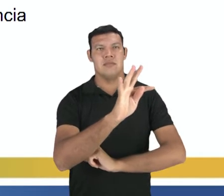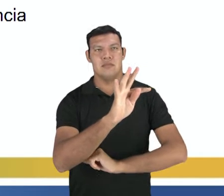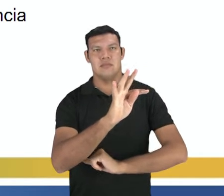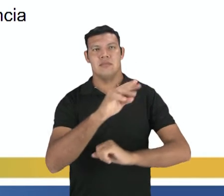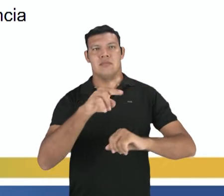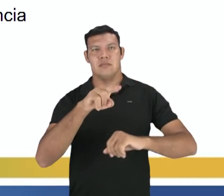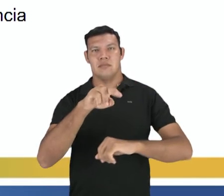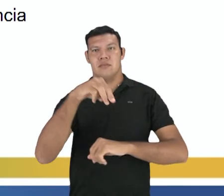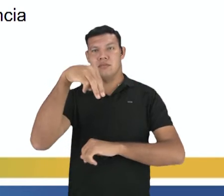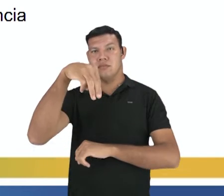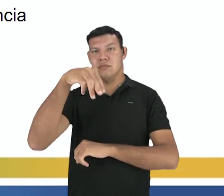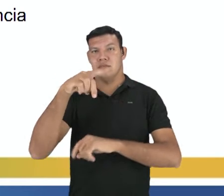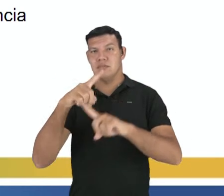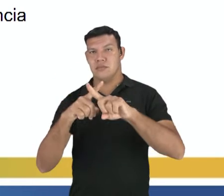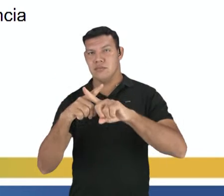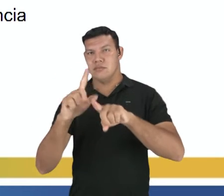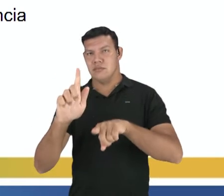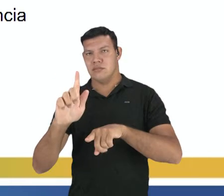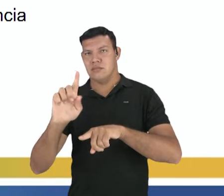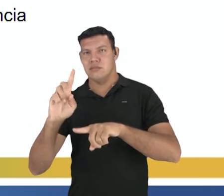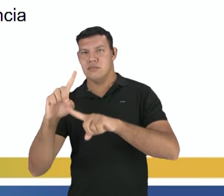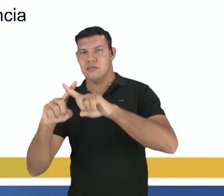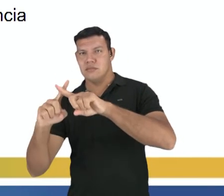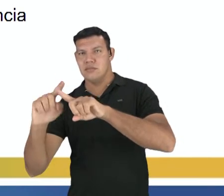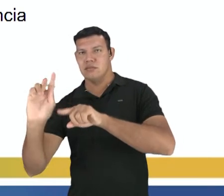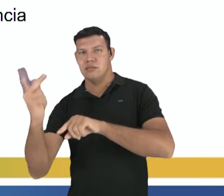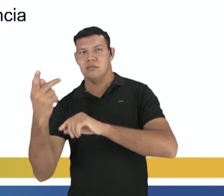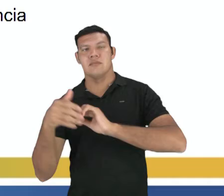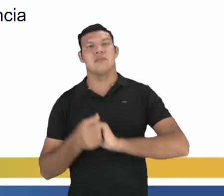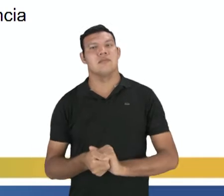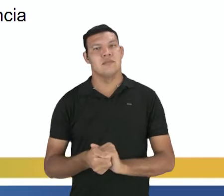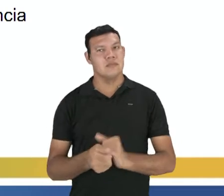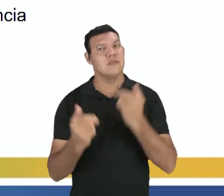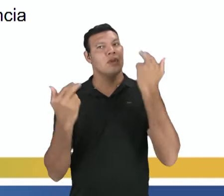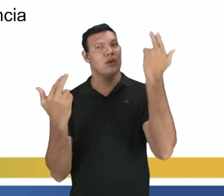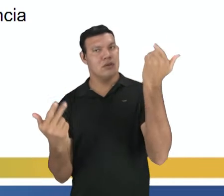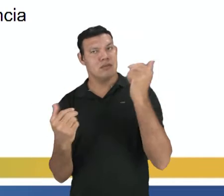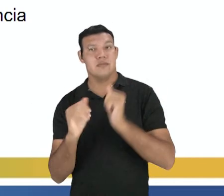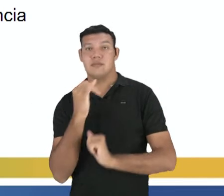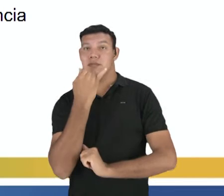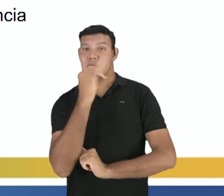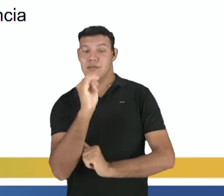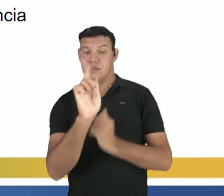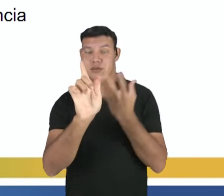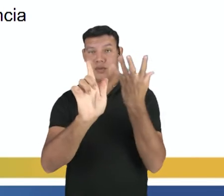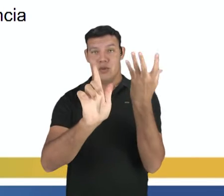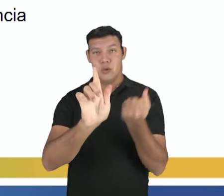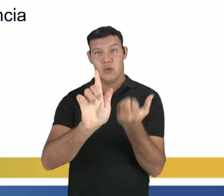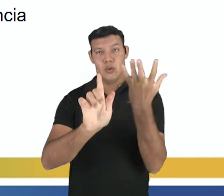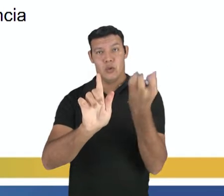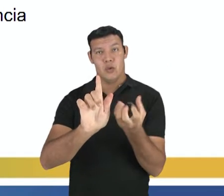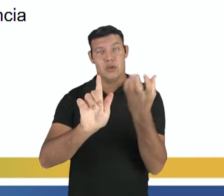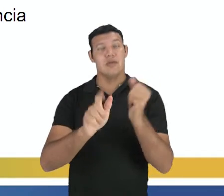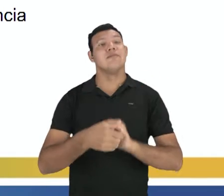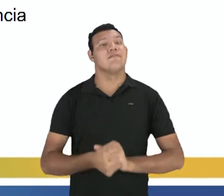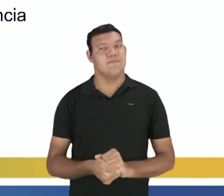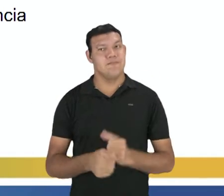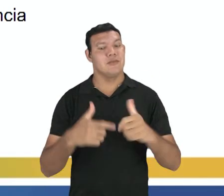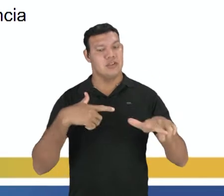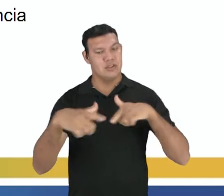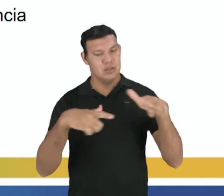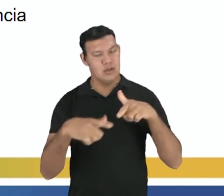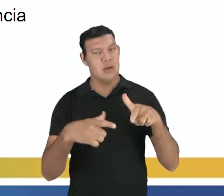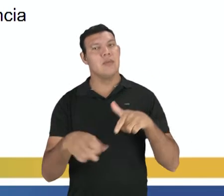é calculado por essa expressão mgh veja que é igual né o da energia potencial gravitacional porque trabalho é